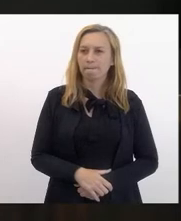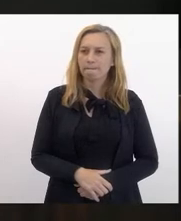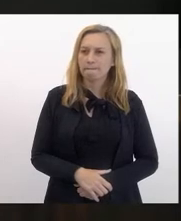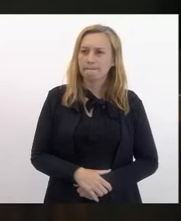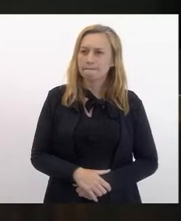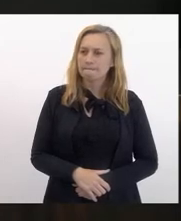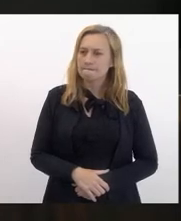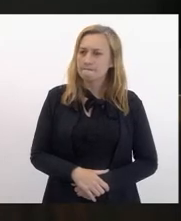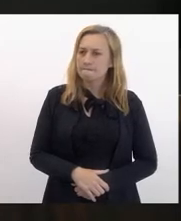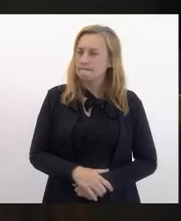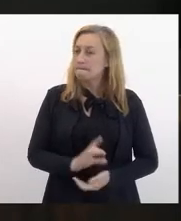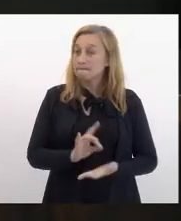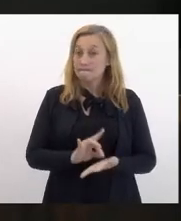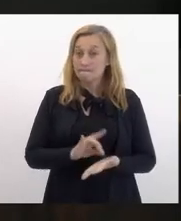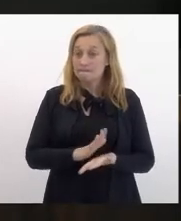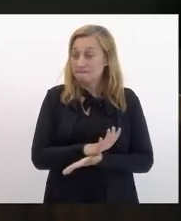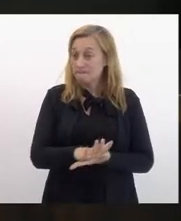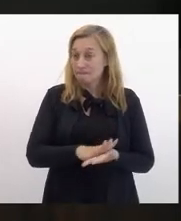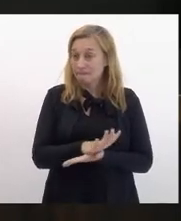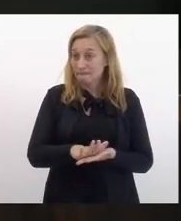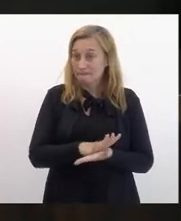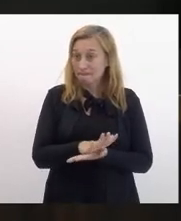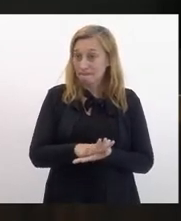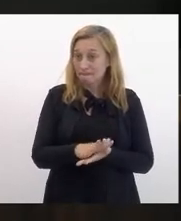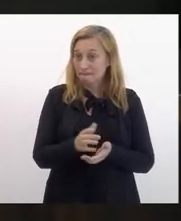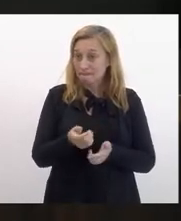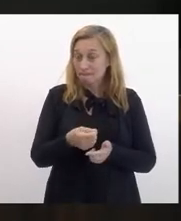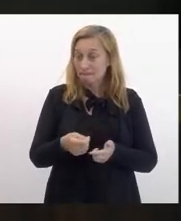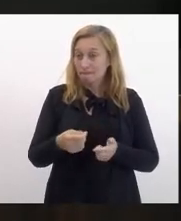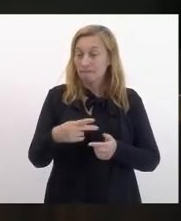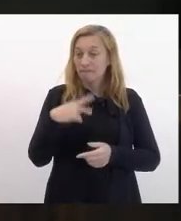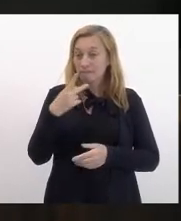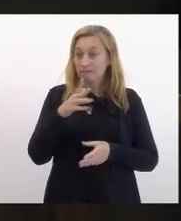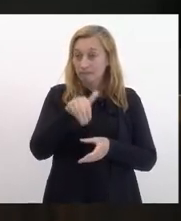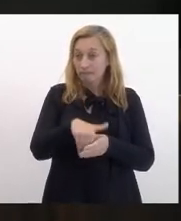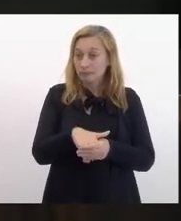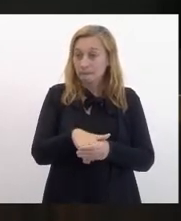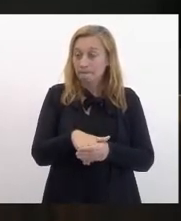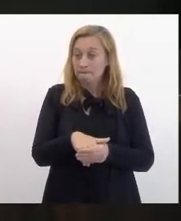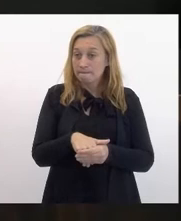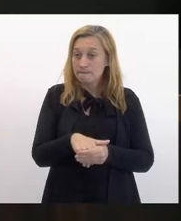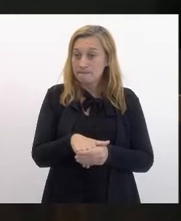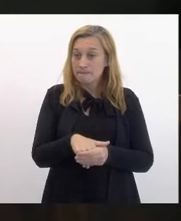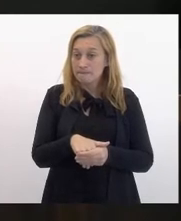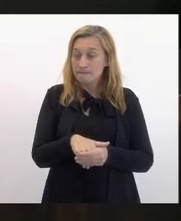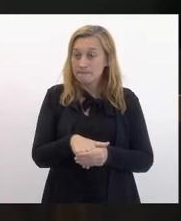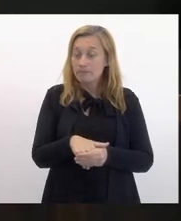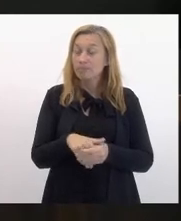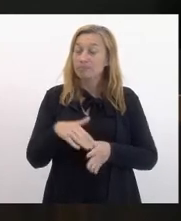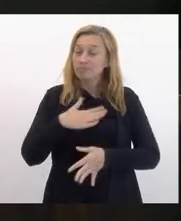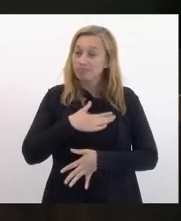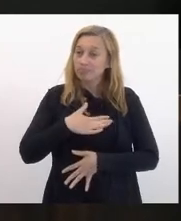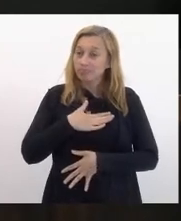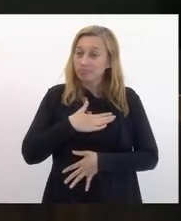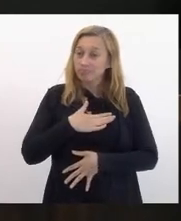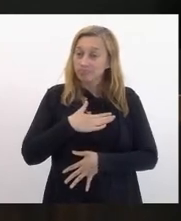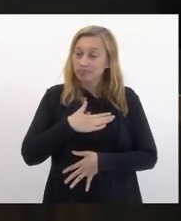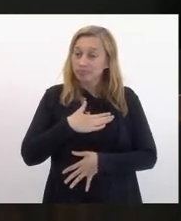na verdade, já não há mais oradores inscritos para declaração de voto. Eu gostaria de